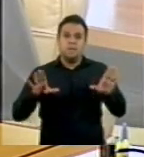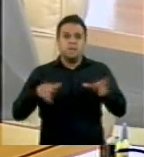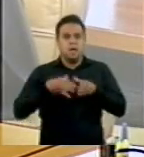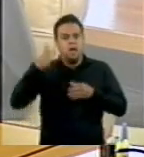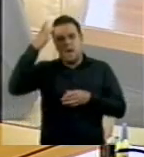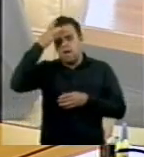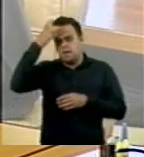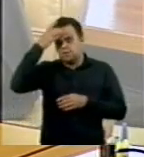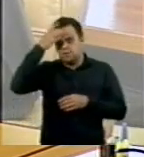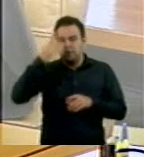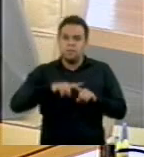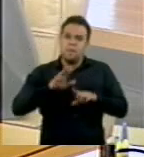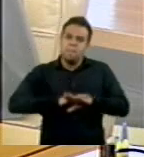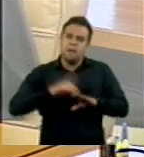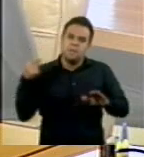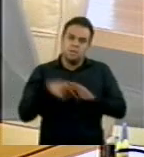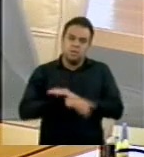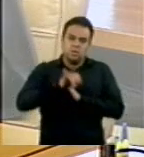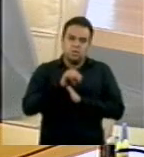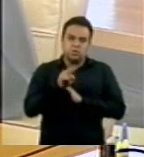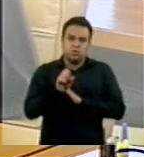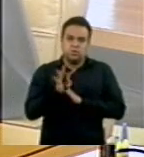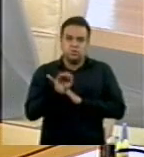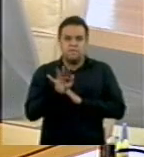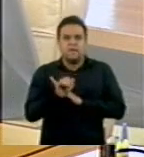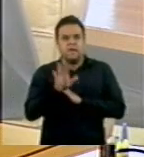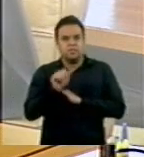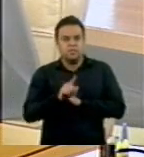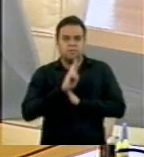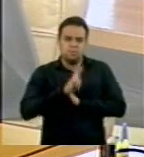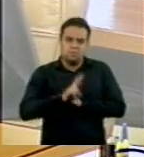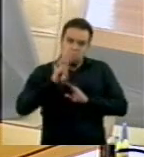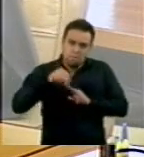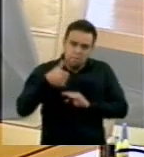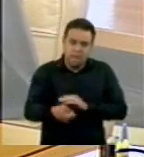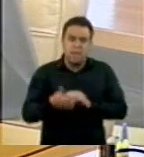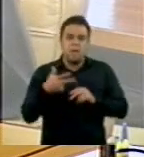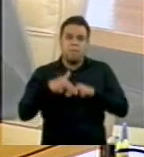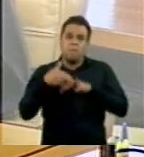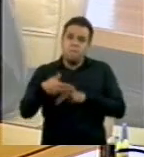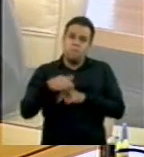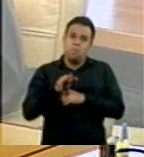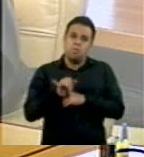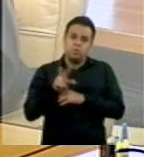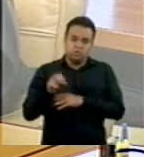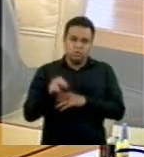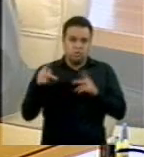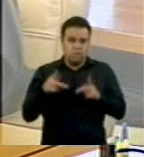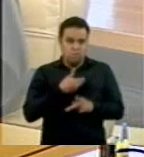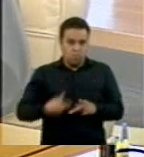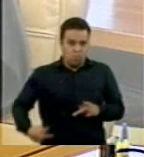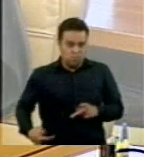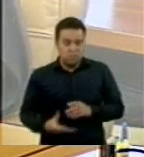racional e aprofundada justificativa, ou seja, razões públicas. Aqui se está nesta